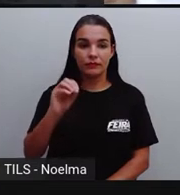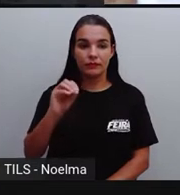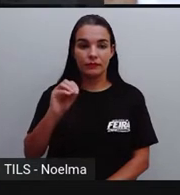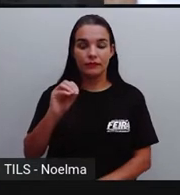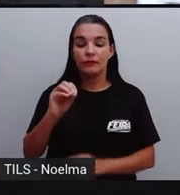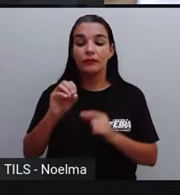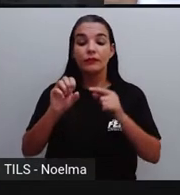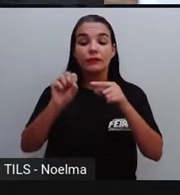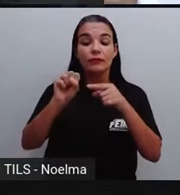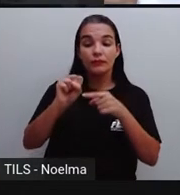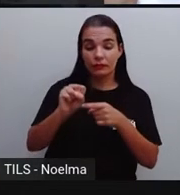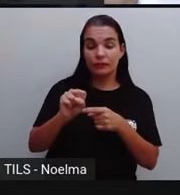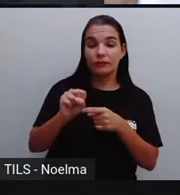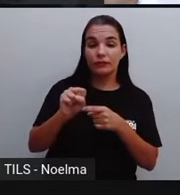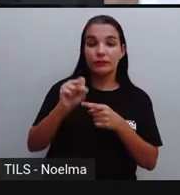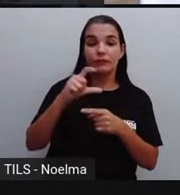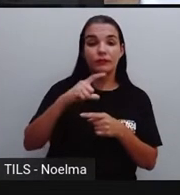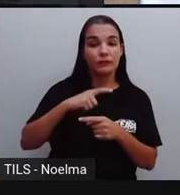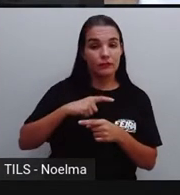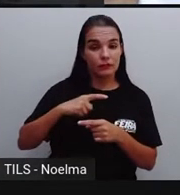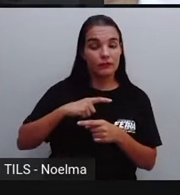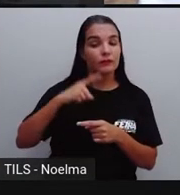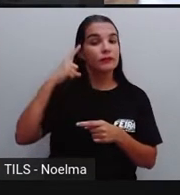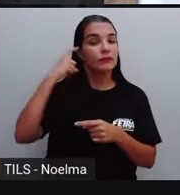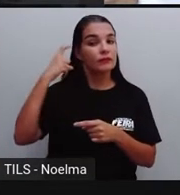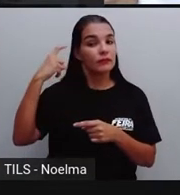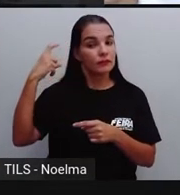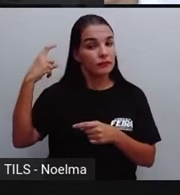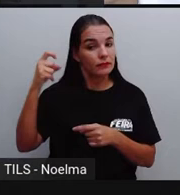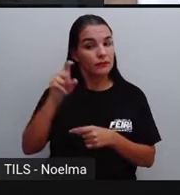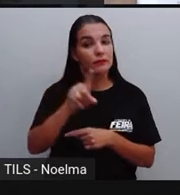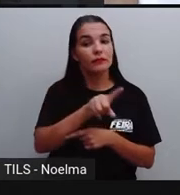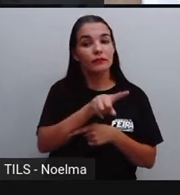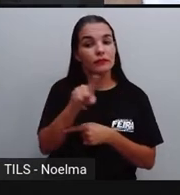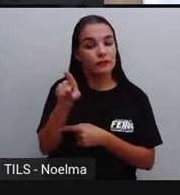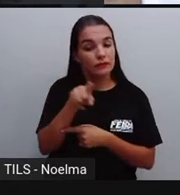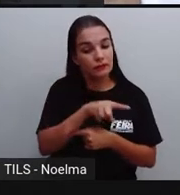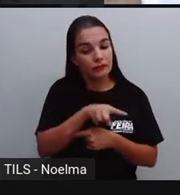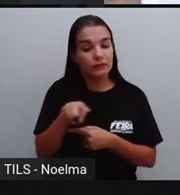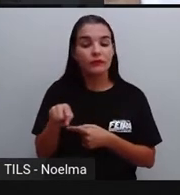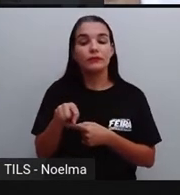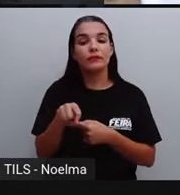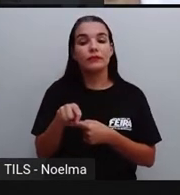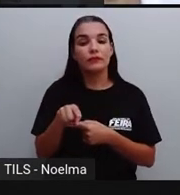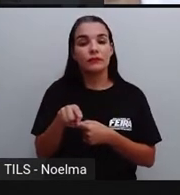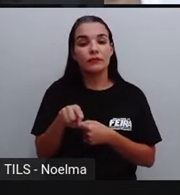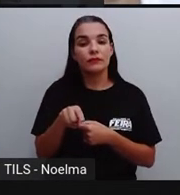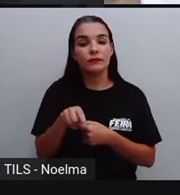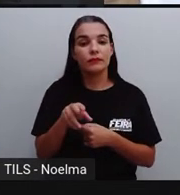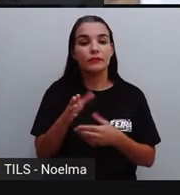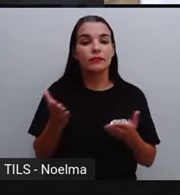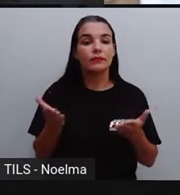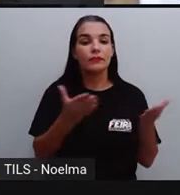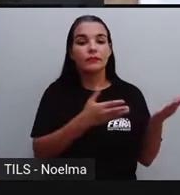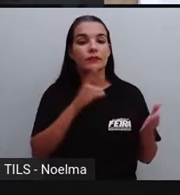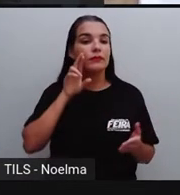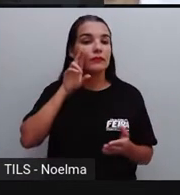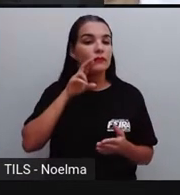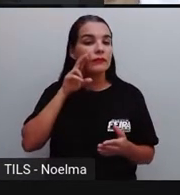Rosário. Rosário. Também aqui temos a letra C, mas com som de Z. E aqui também,